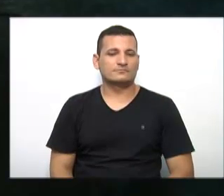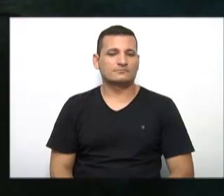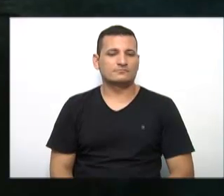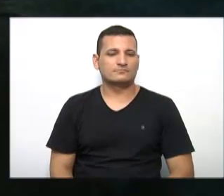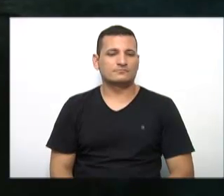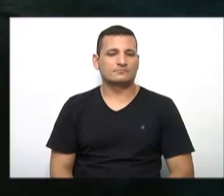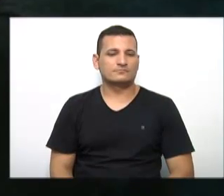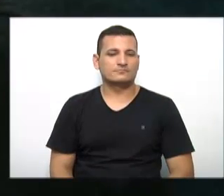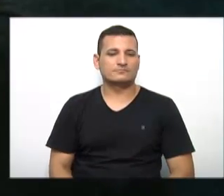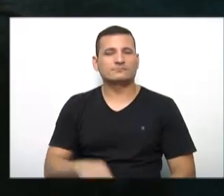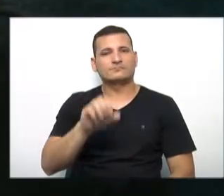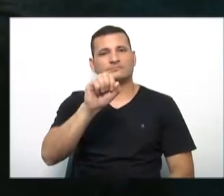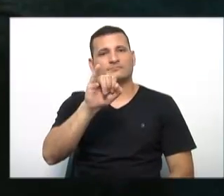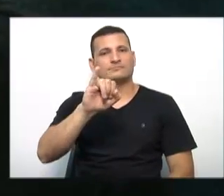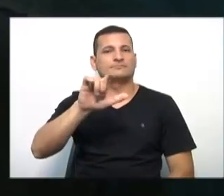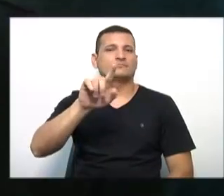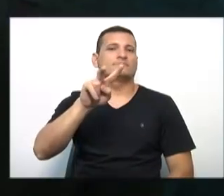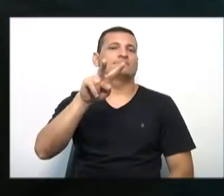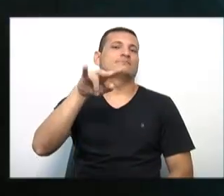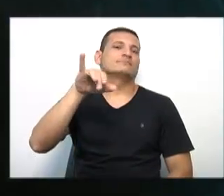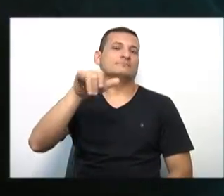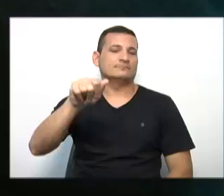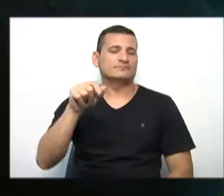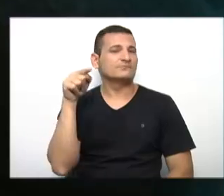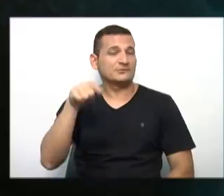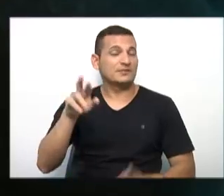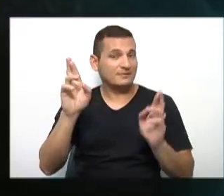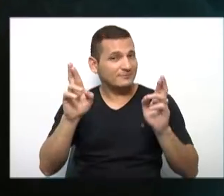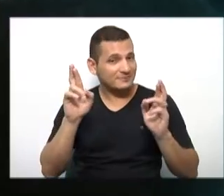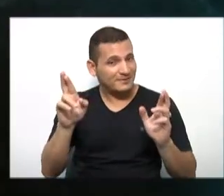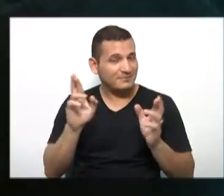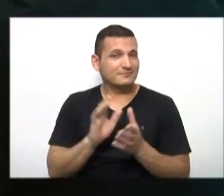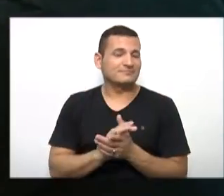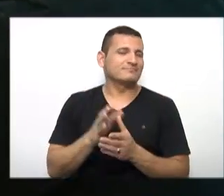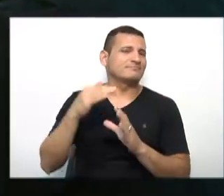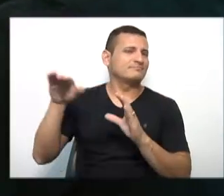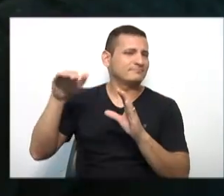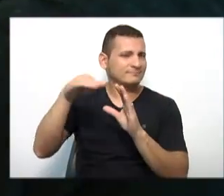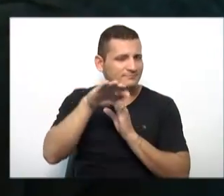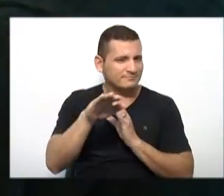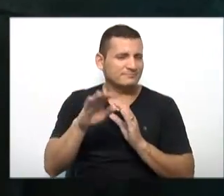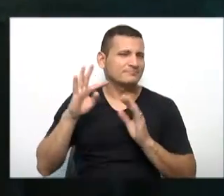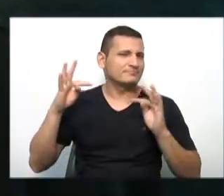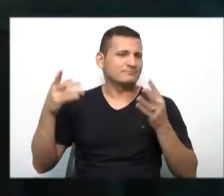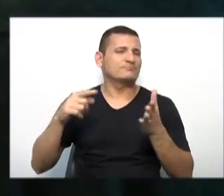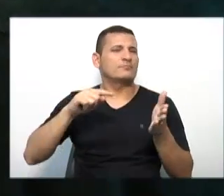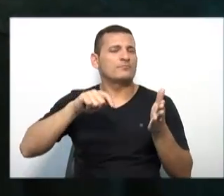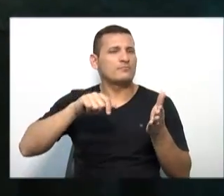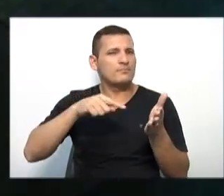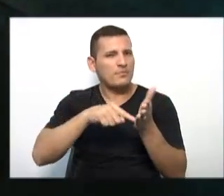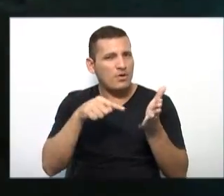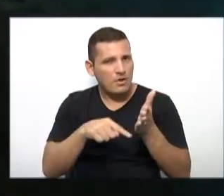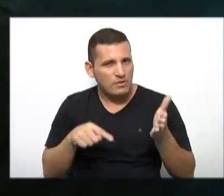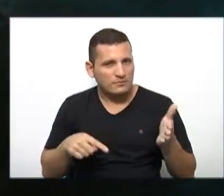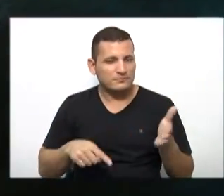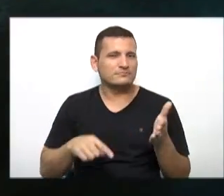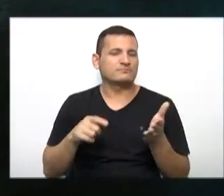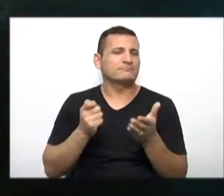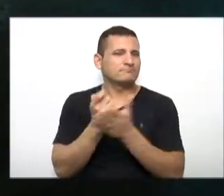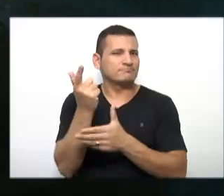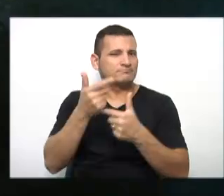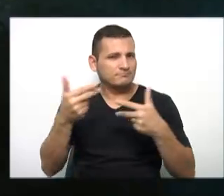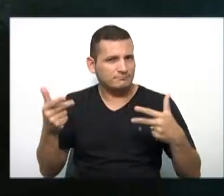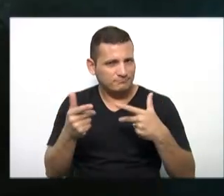Silvia, você é responsável por enviar todos os recibos, as folhas de ponto, contas a pagar e a receber direto